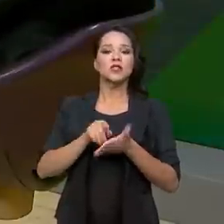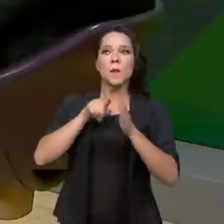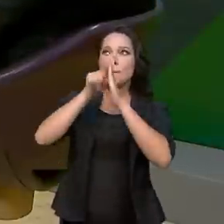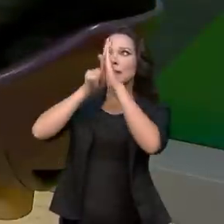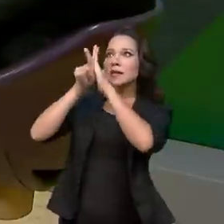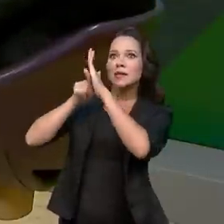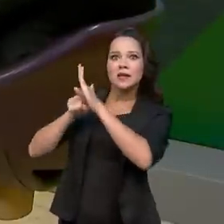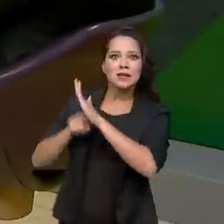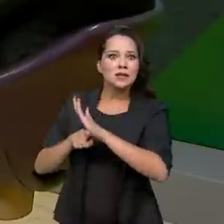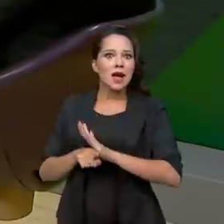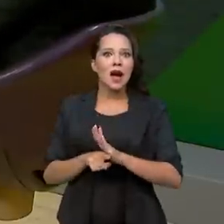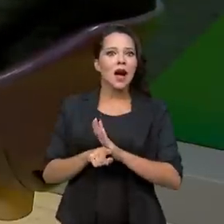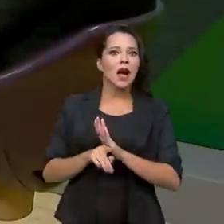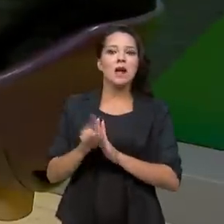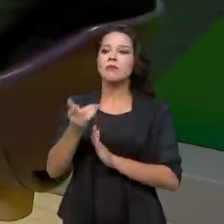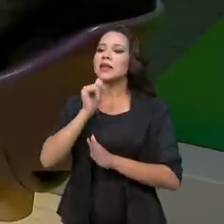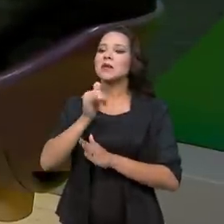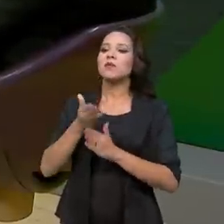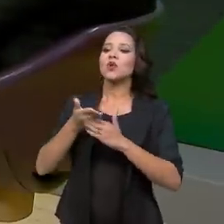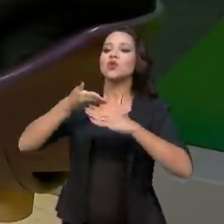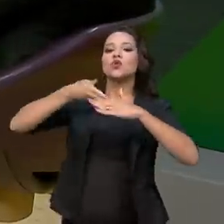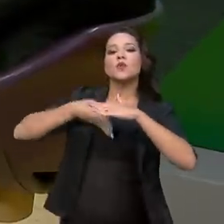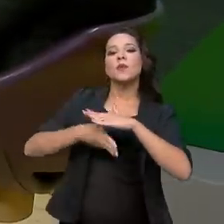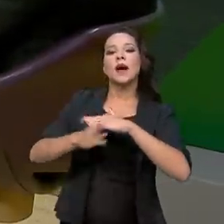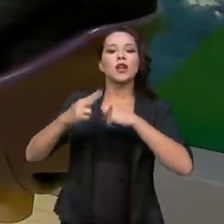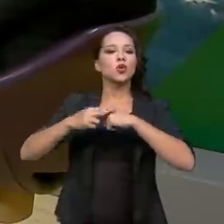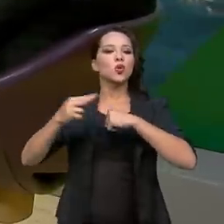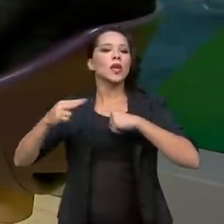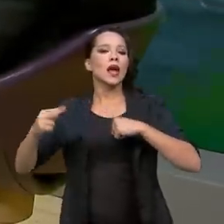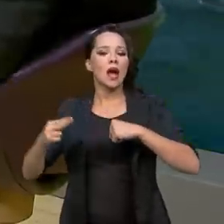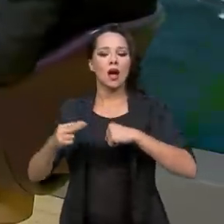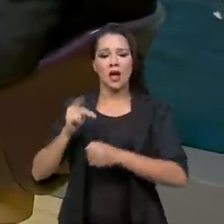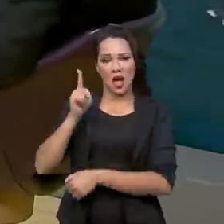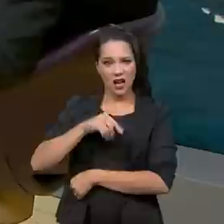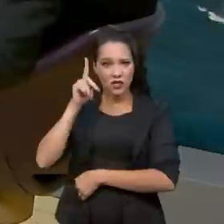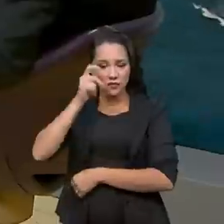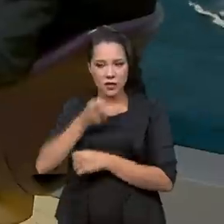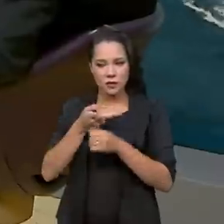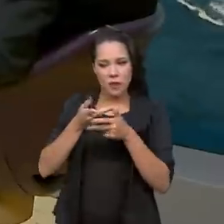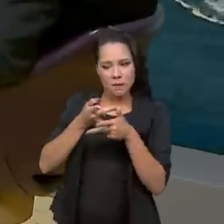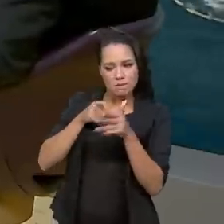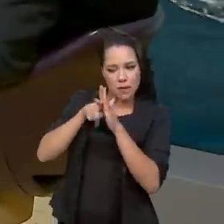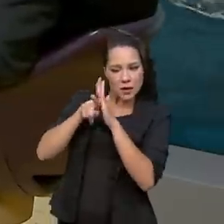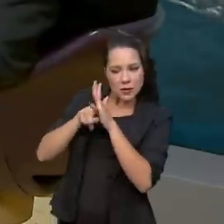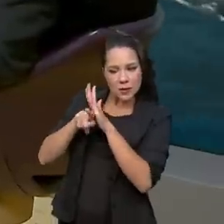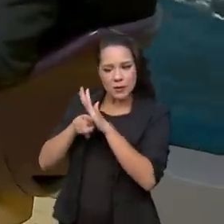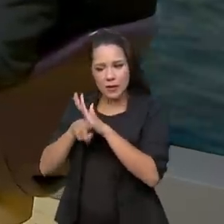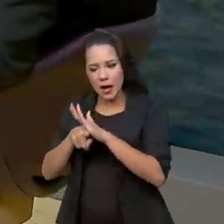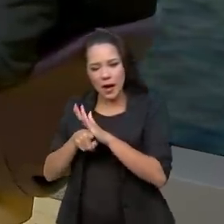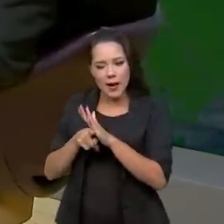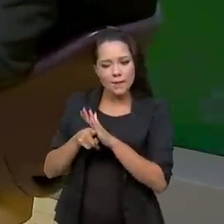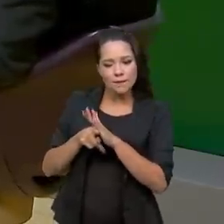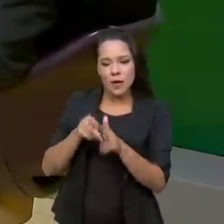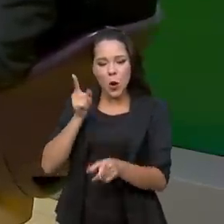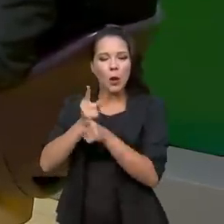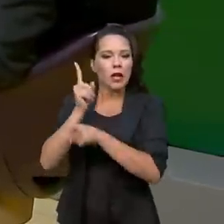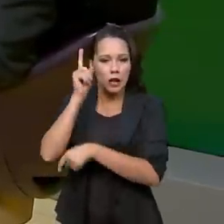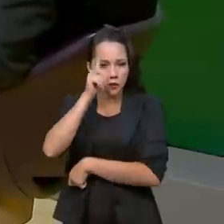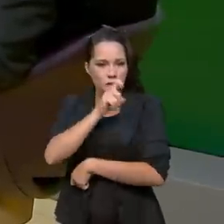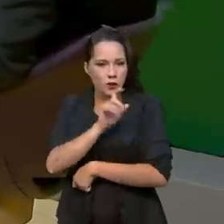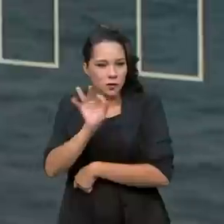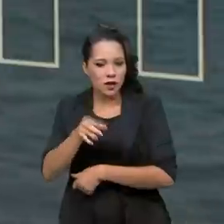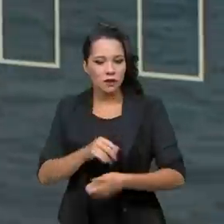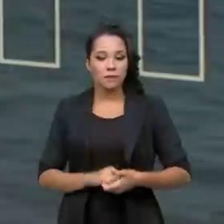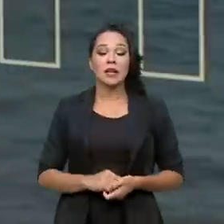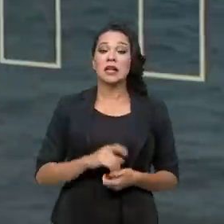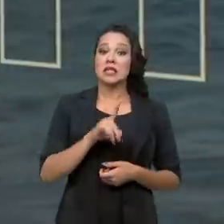mapear, por exemplo, um submarino nuclear, ele é muito difícil ser rastreado, não é isso, almirante? Sem dúvida, a